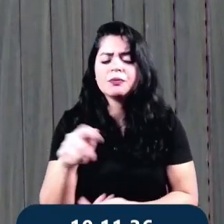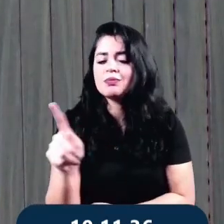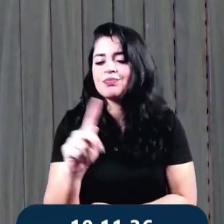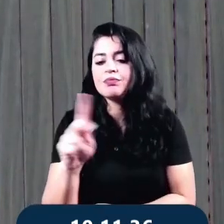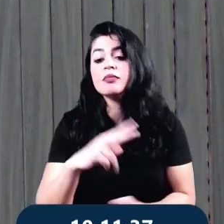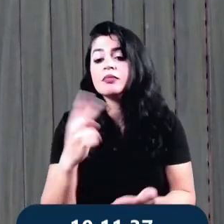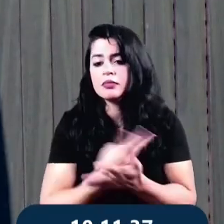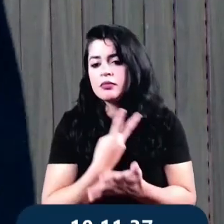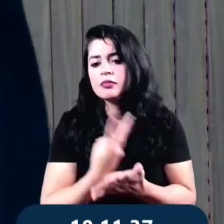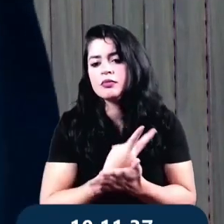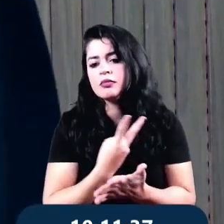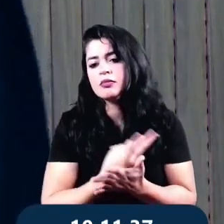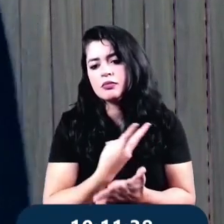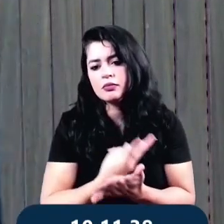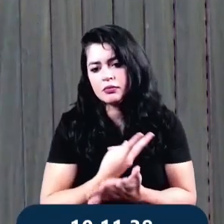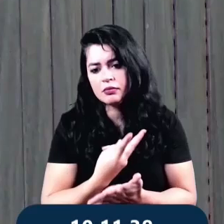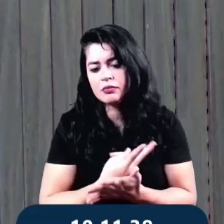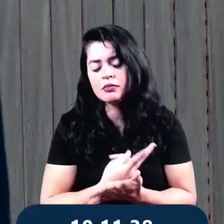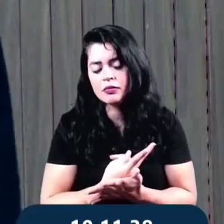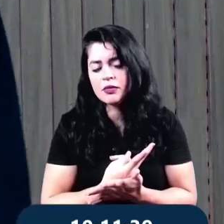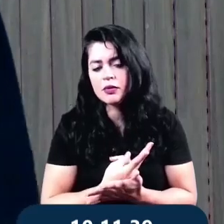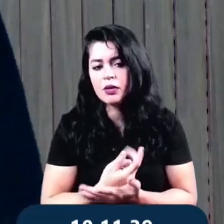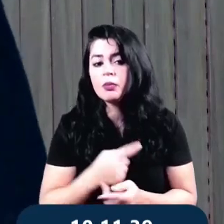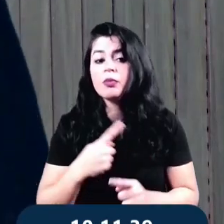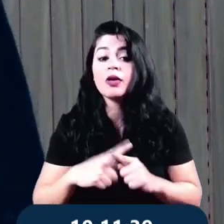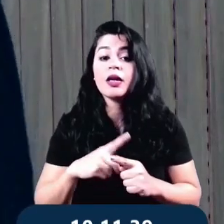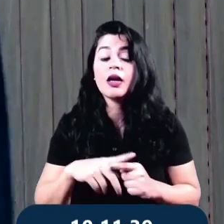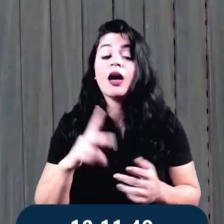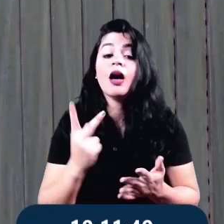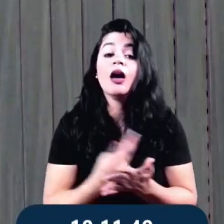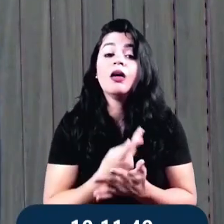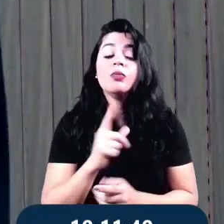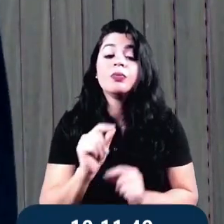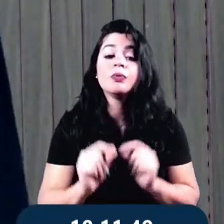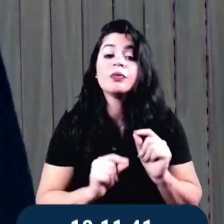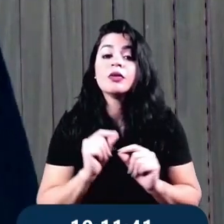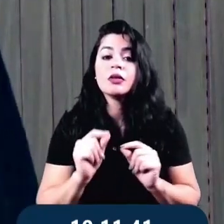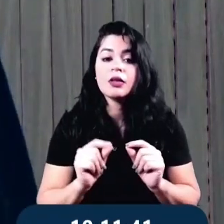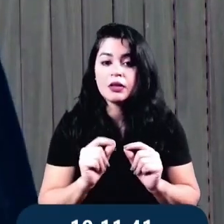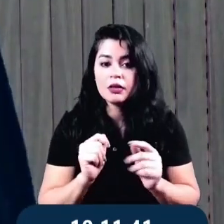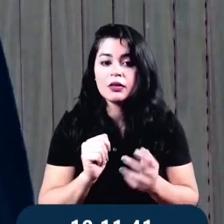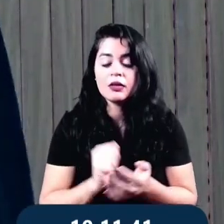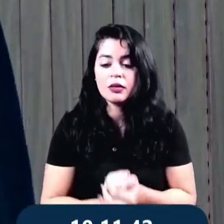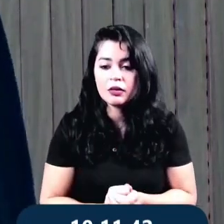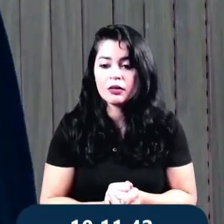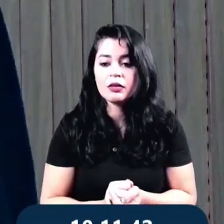O que aconteceu? Coisas de iluminados, coisas de alguém que sabe tudo,